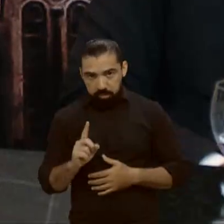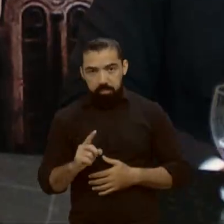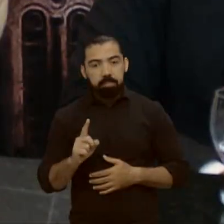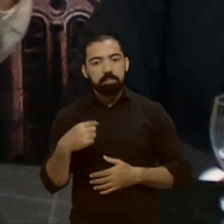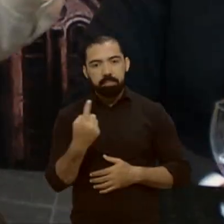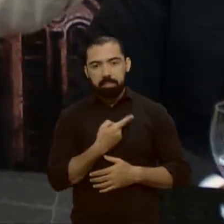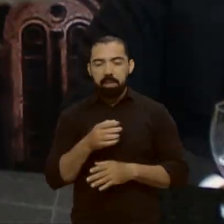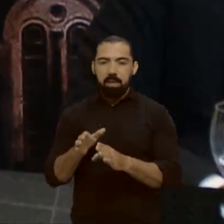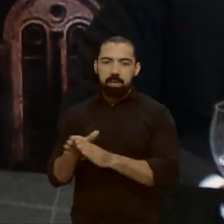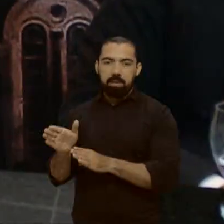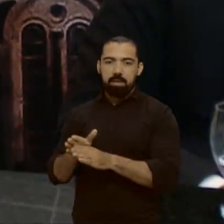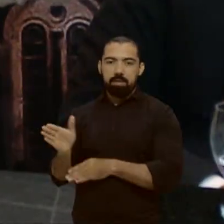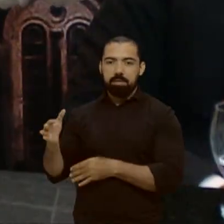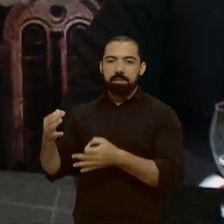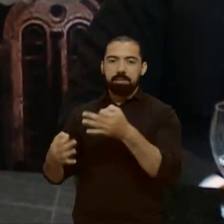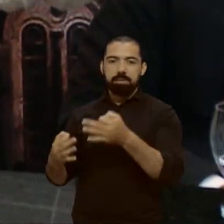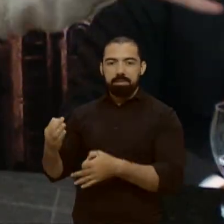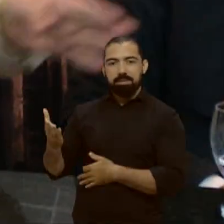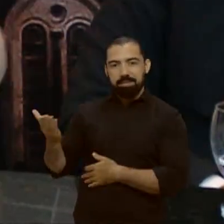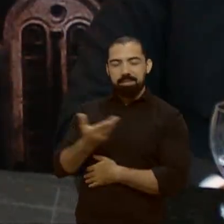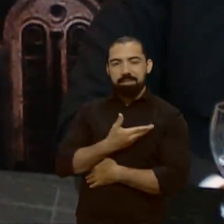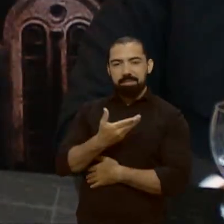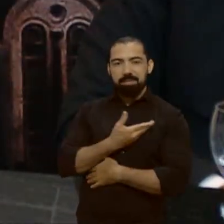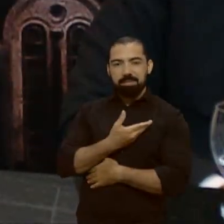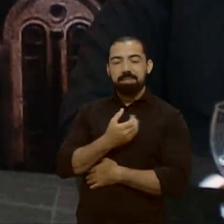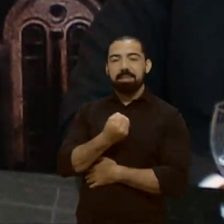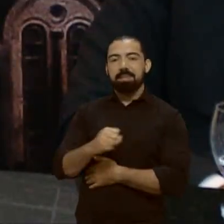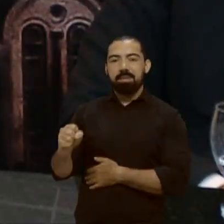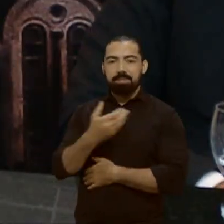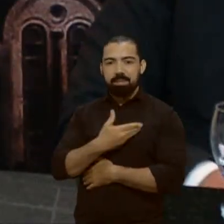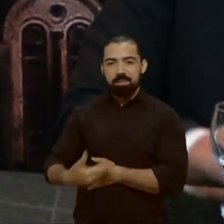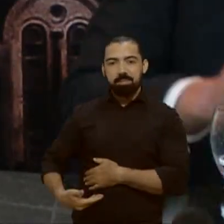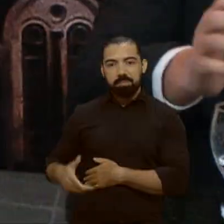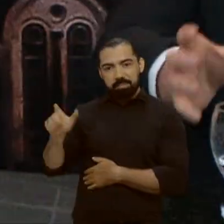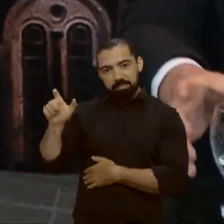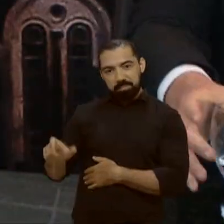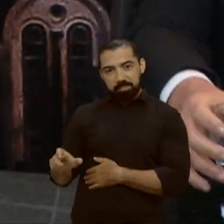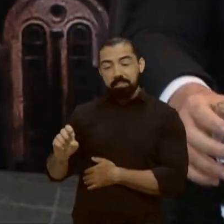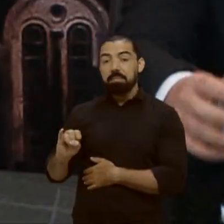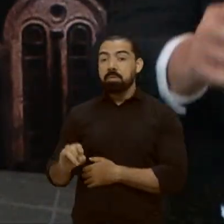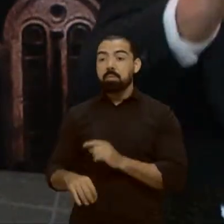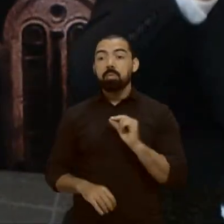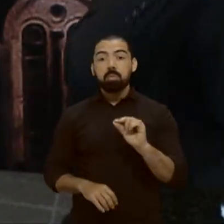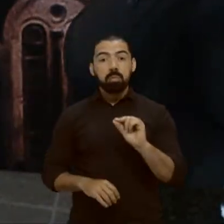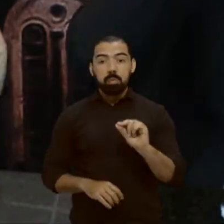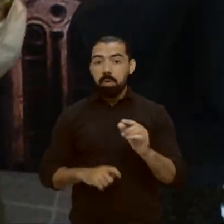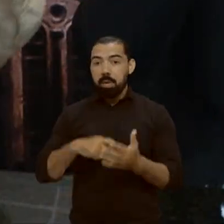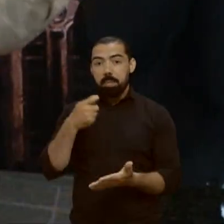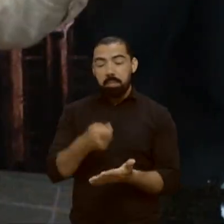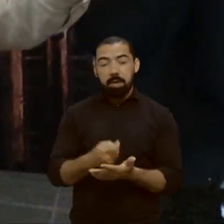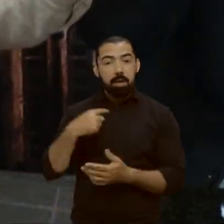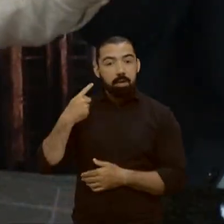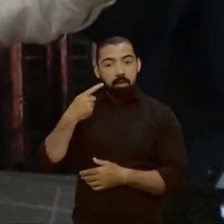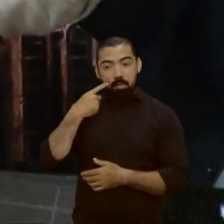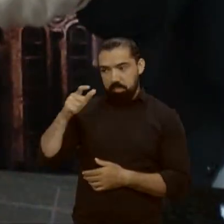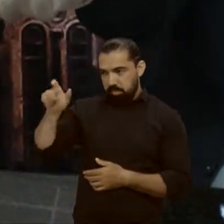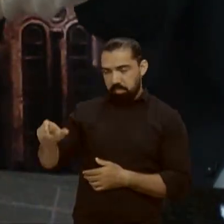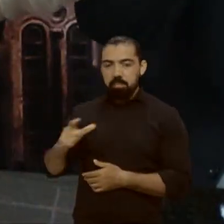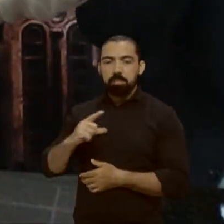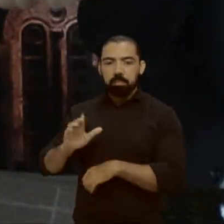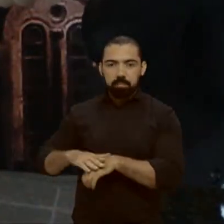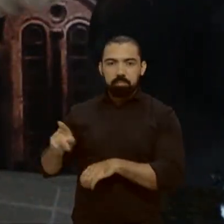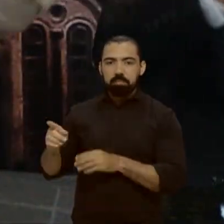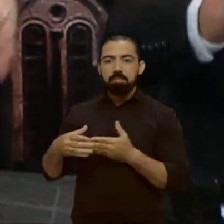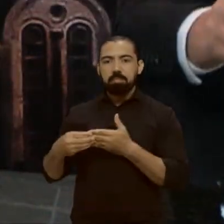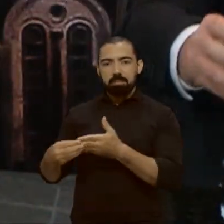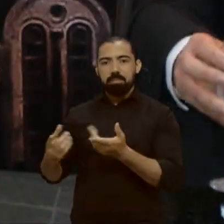gente orienta a buscar a justiça, e está ali nossa colega da Defensoria Pública, né, que se não tiver condições de pagar o advogado, a gente direciona sempre para,